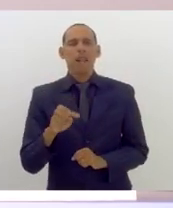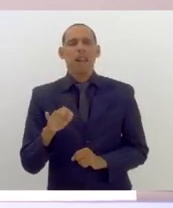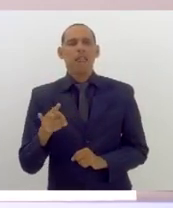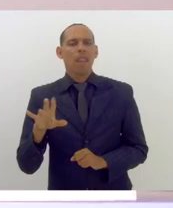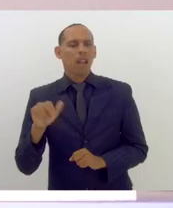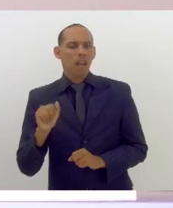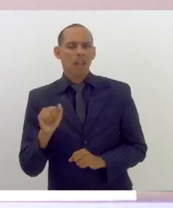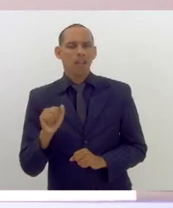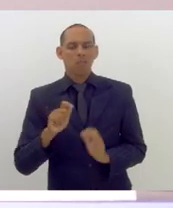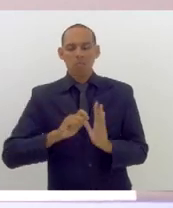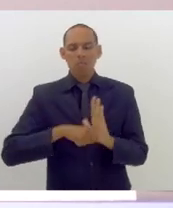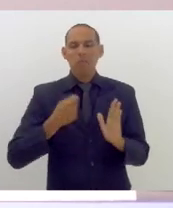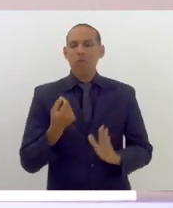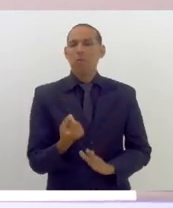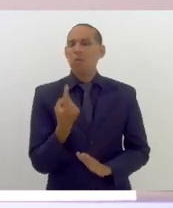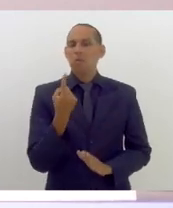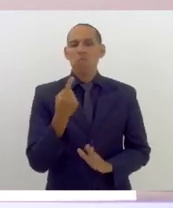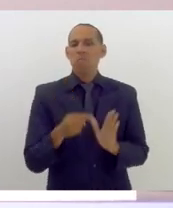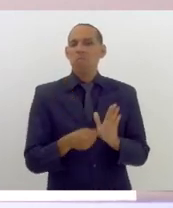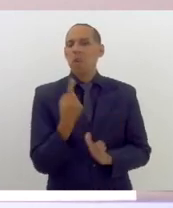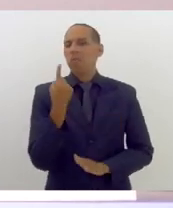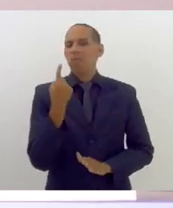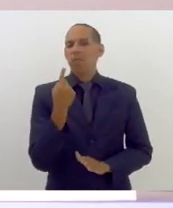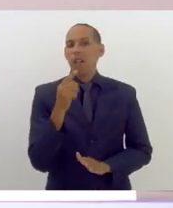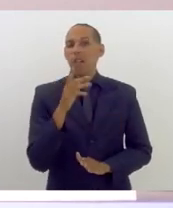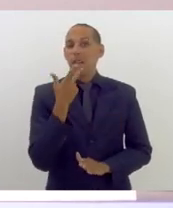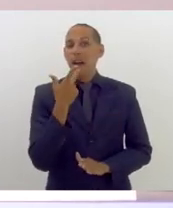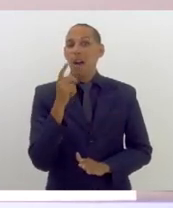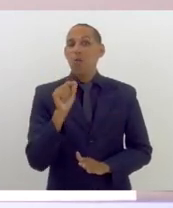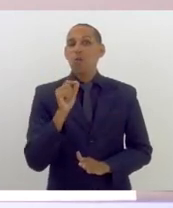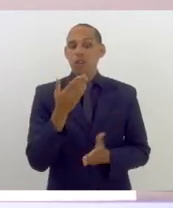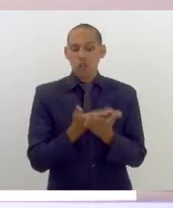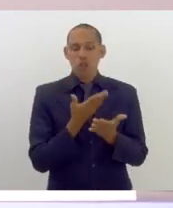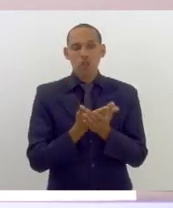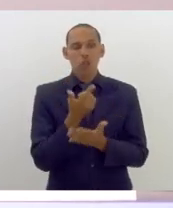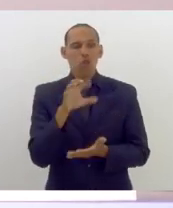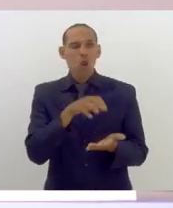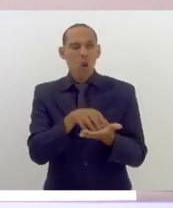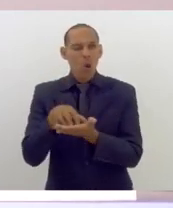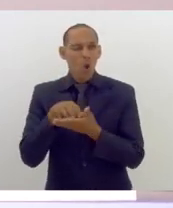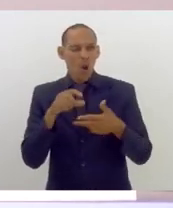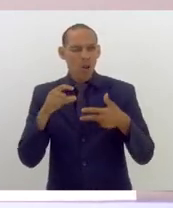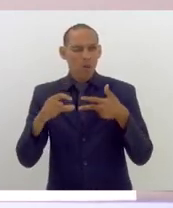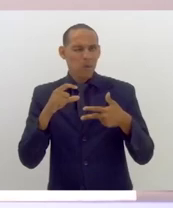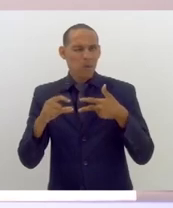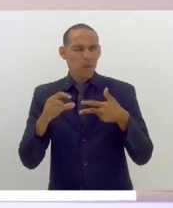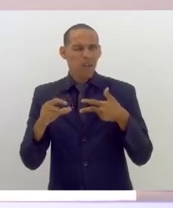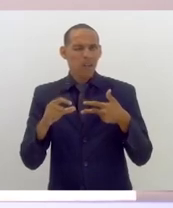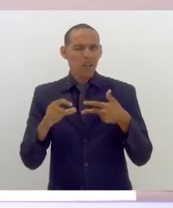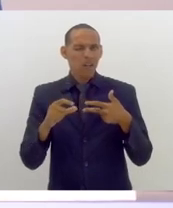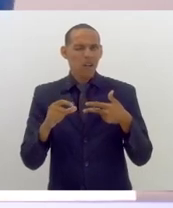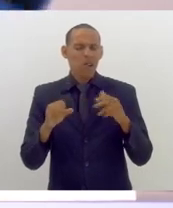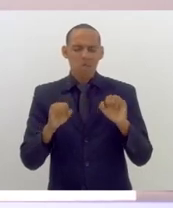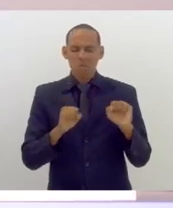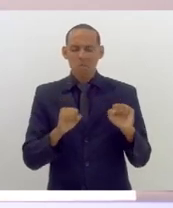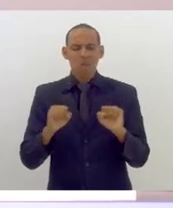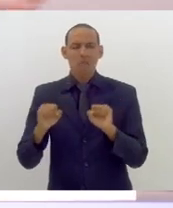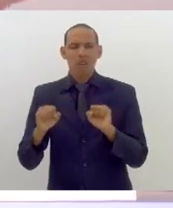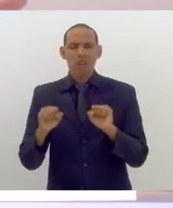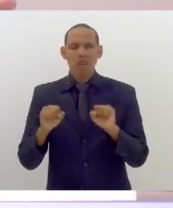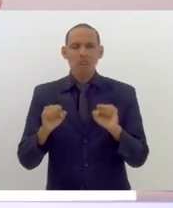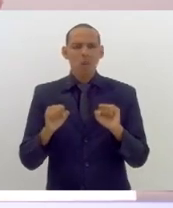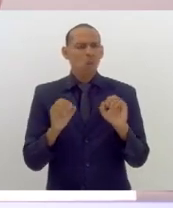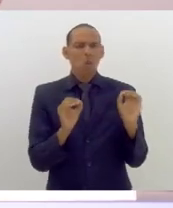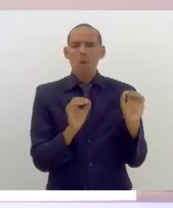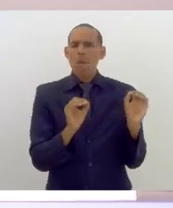só dizendo que de acordo com os estudos dos demais órgãos do Poder Executivo né que fizeram ninguém